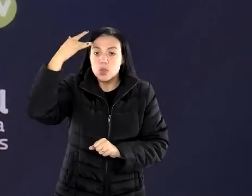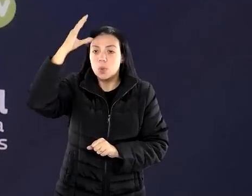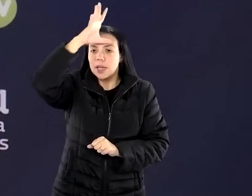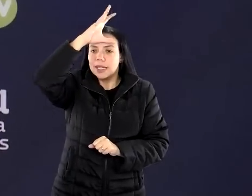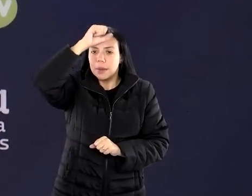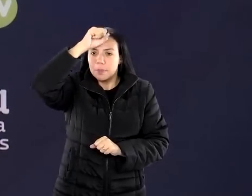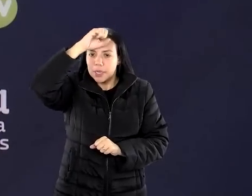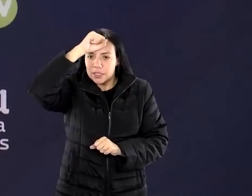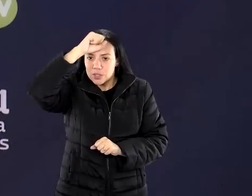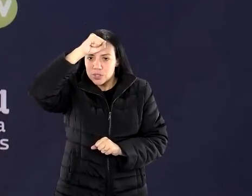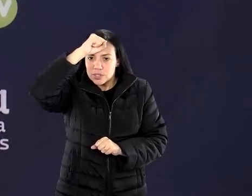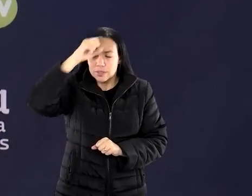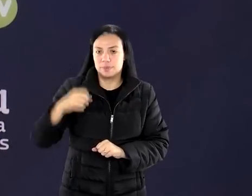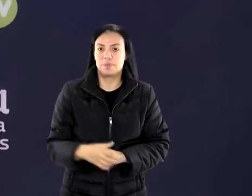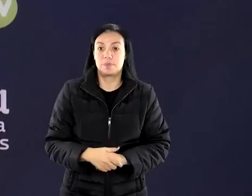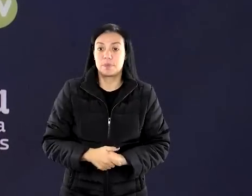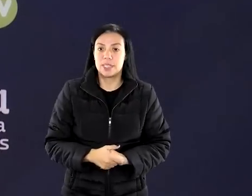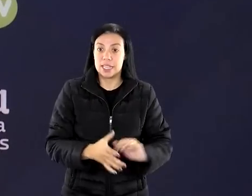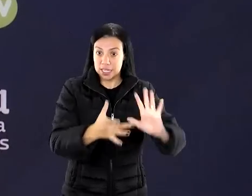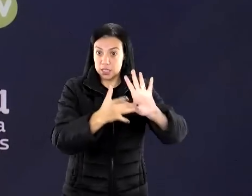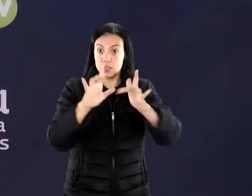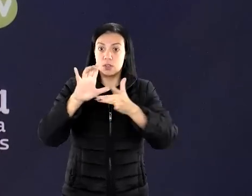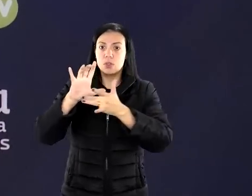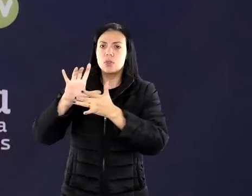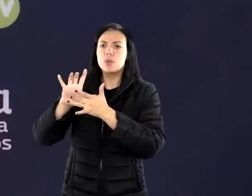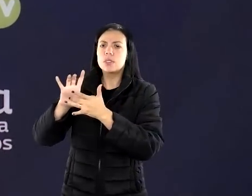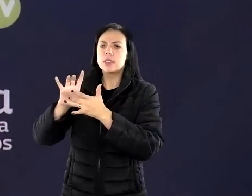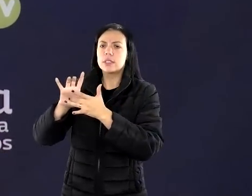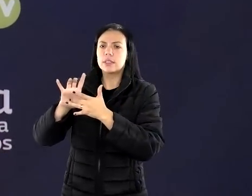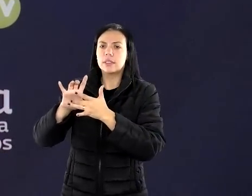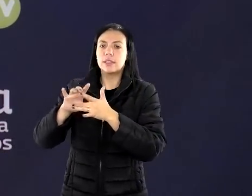aprende. E Jesus diz: